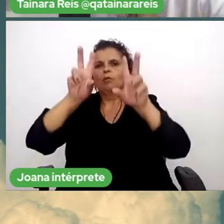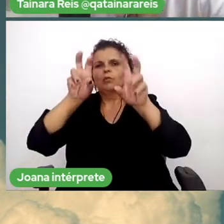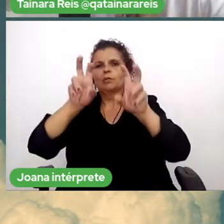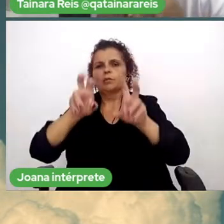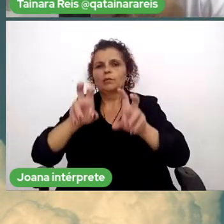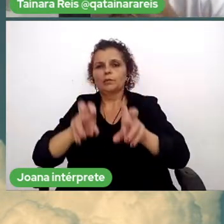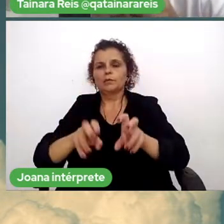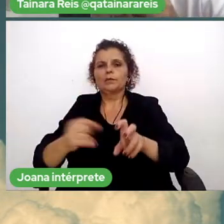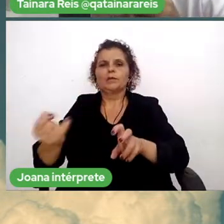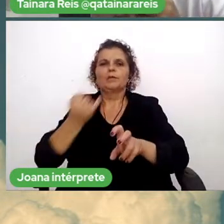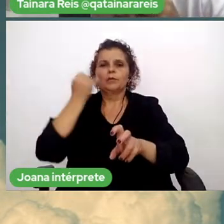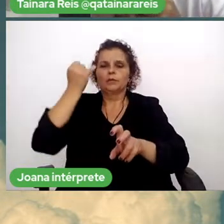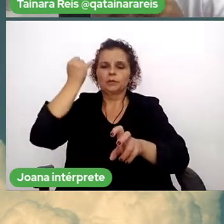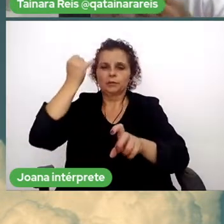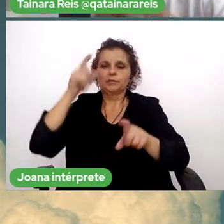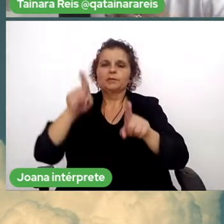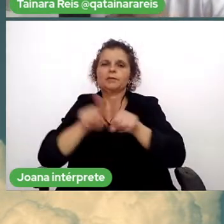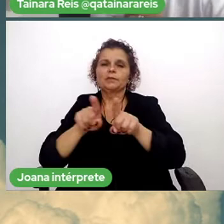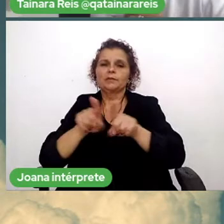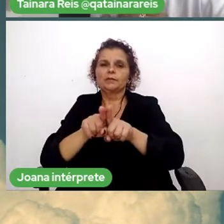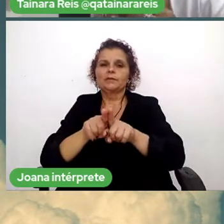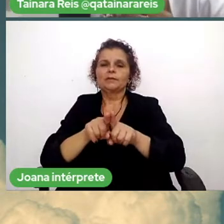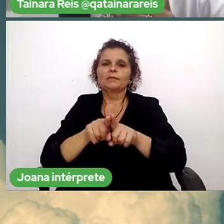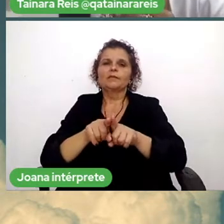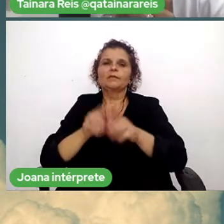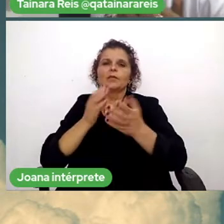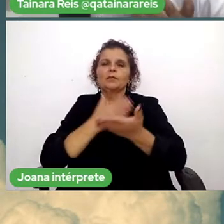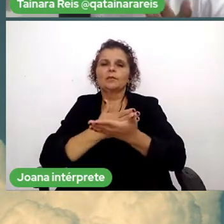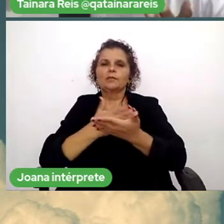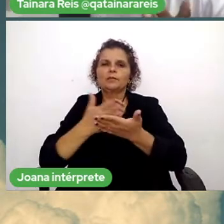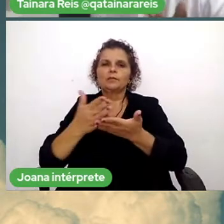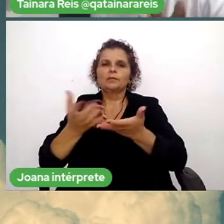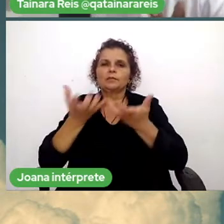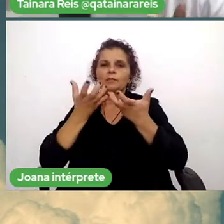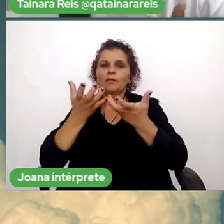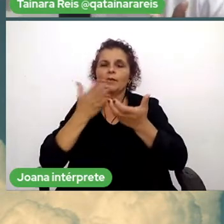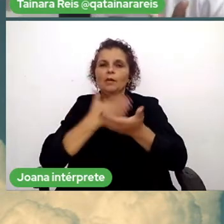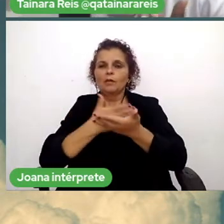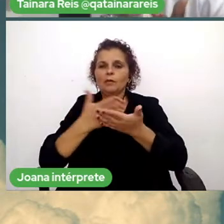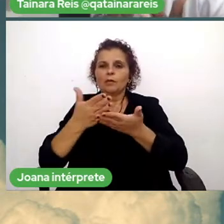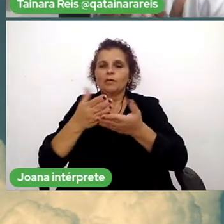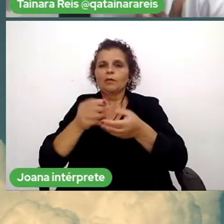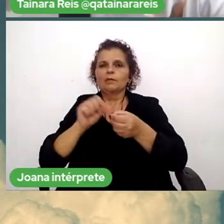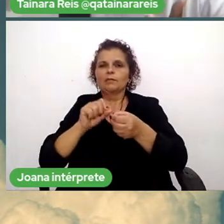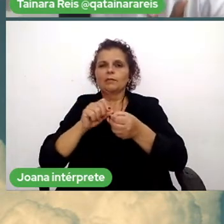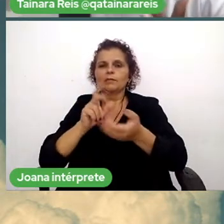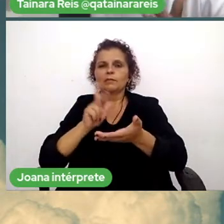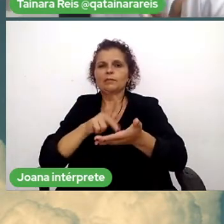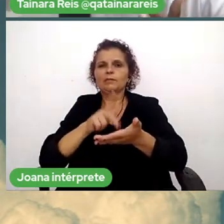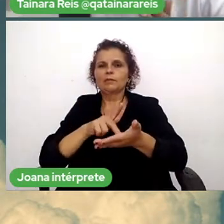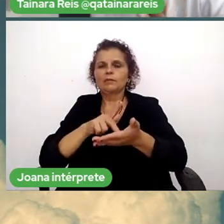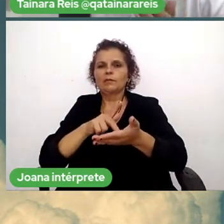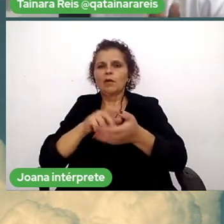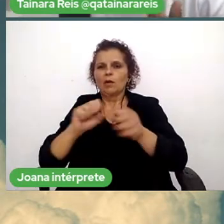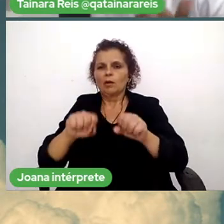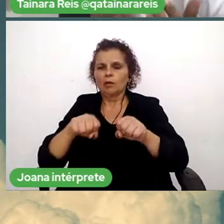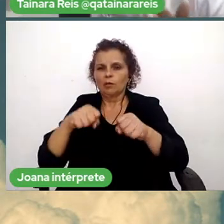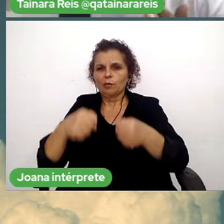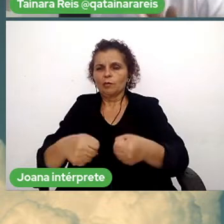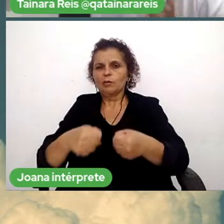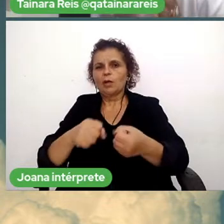mais interessantes, assim, no início, né? Se a gente quer, desde o início, de fato, fazer um esforço relacionado à